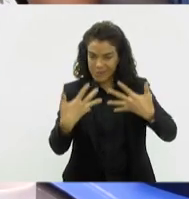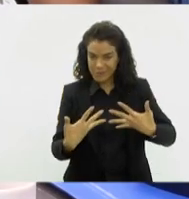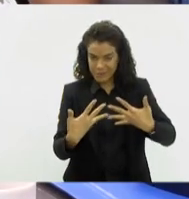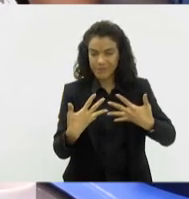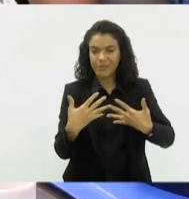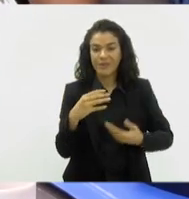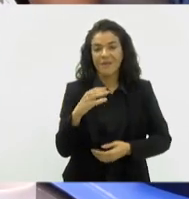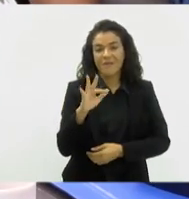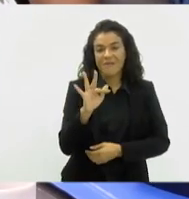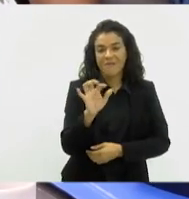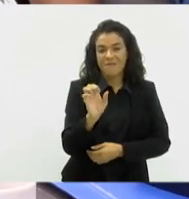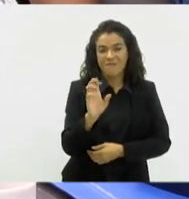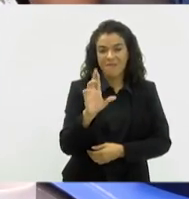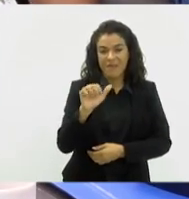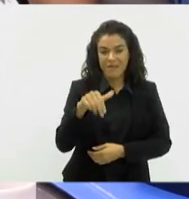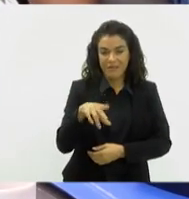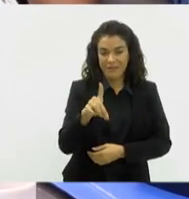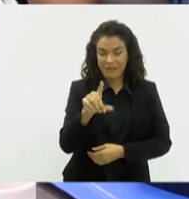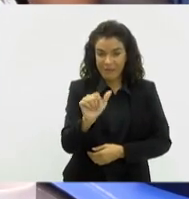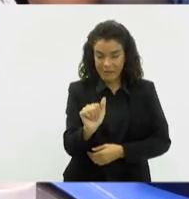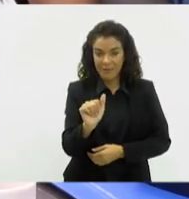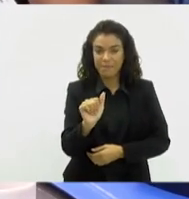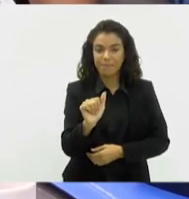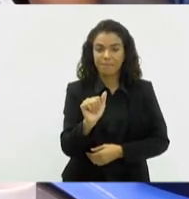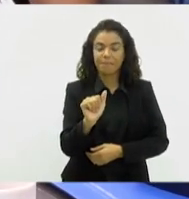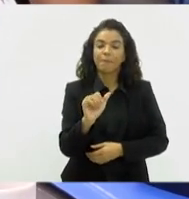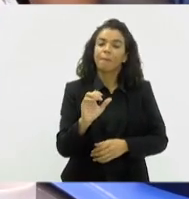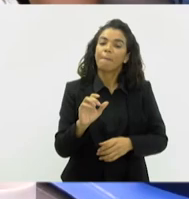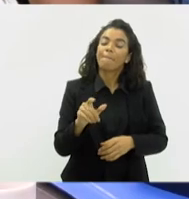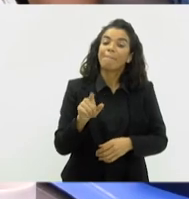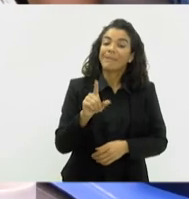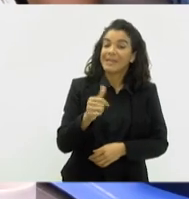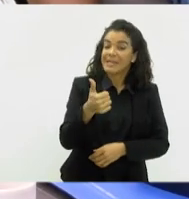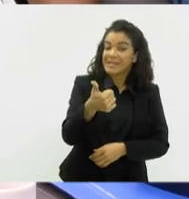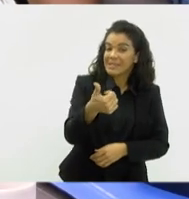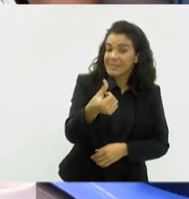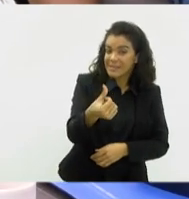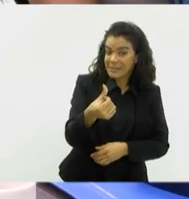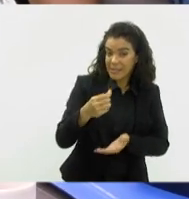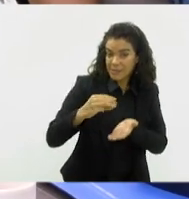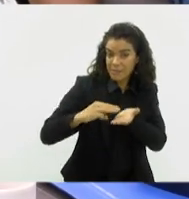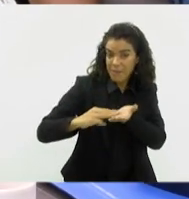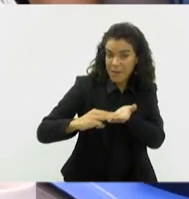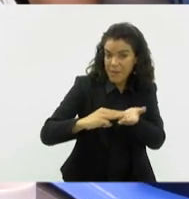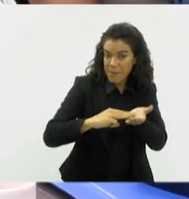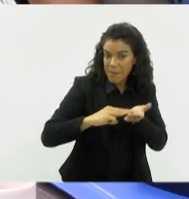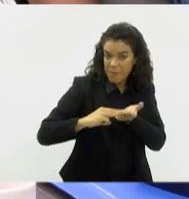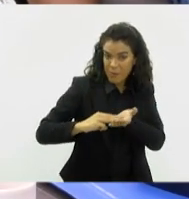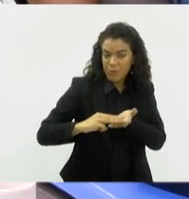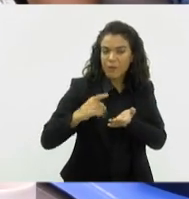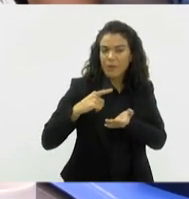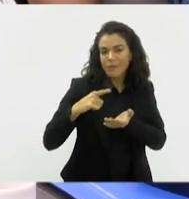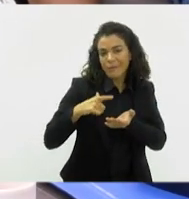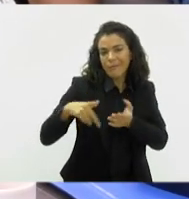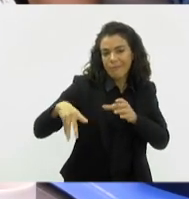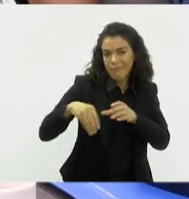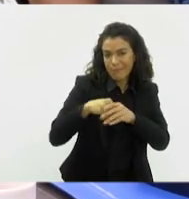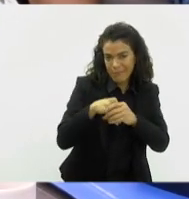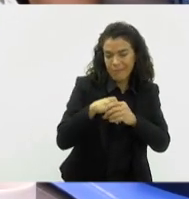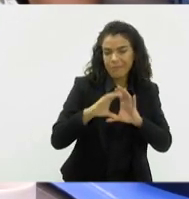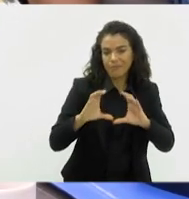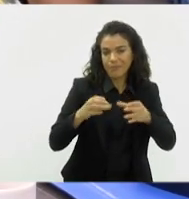que é a coordenadora do Comitê Estadual de Prevenção e Combate à Tortura. São 16 membros que têm assento no comitê,